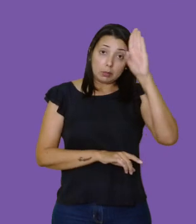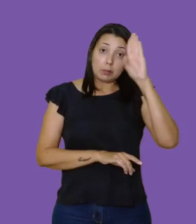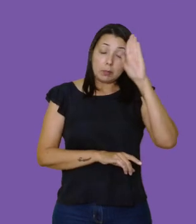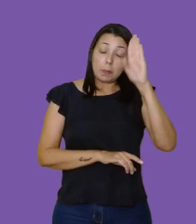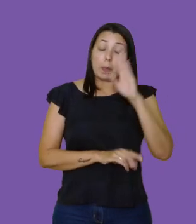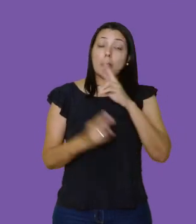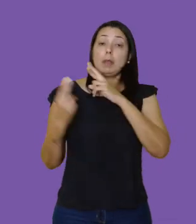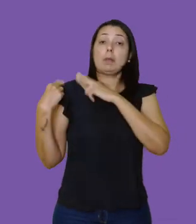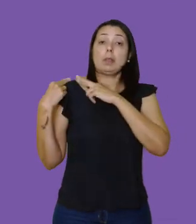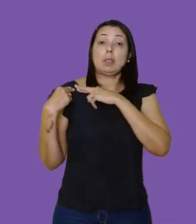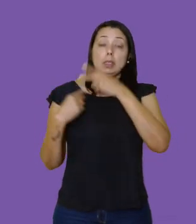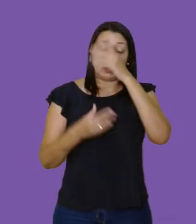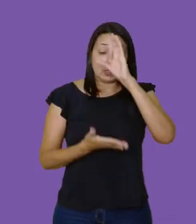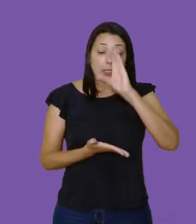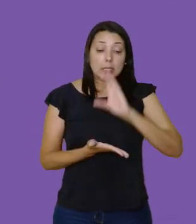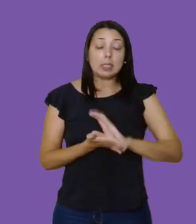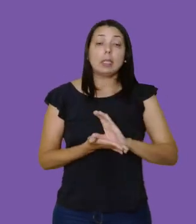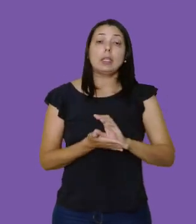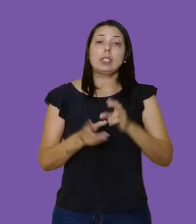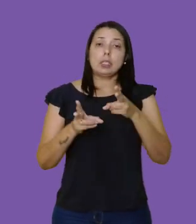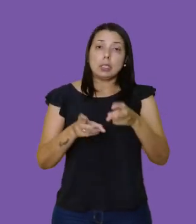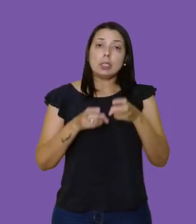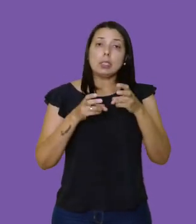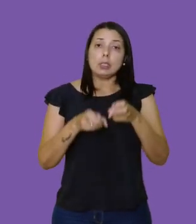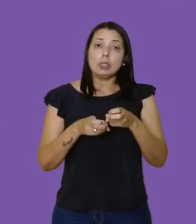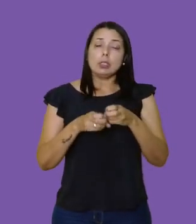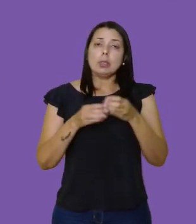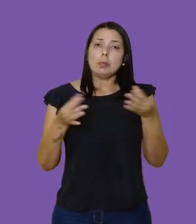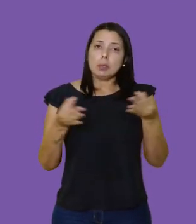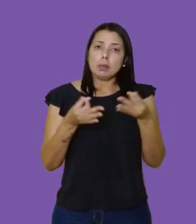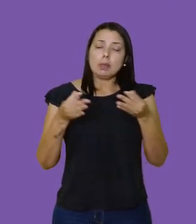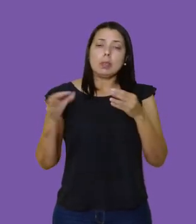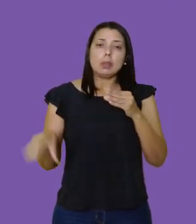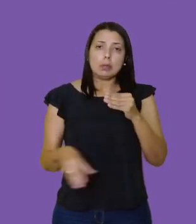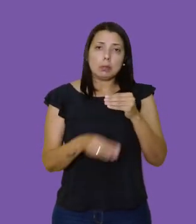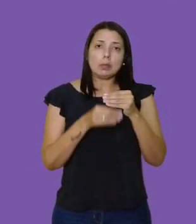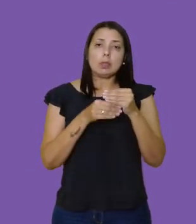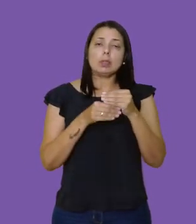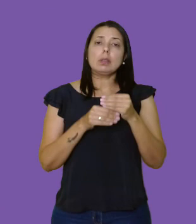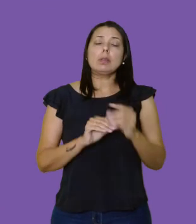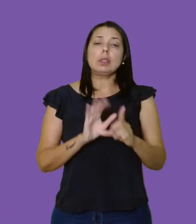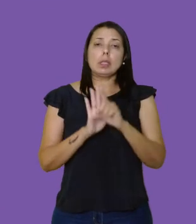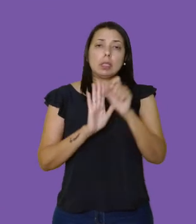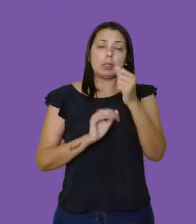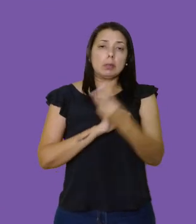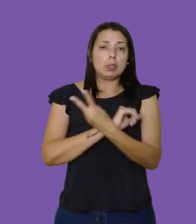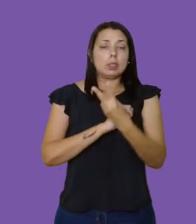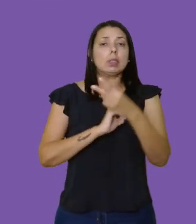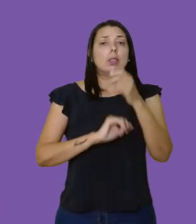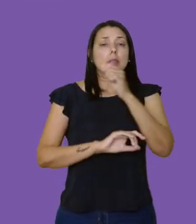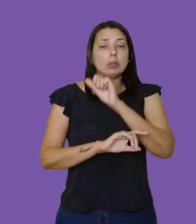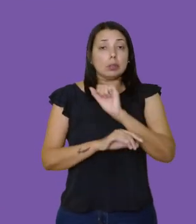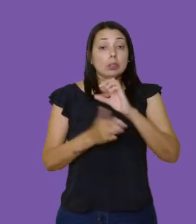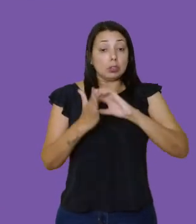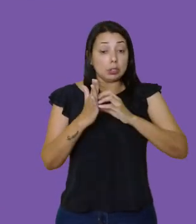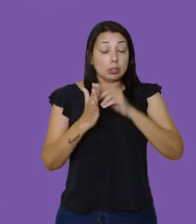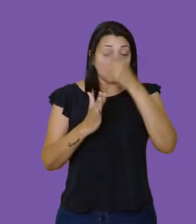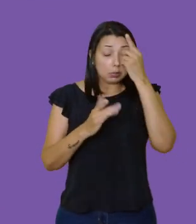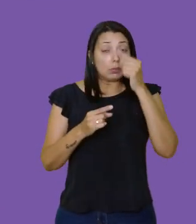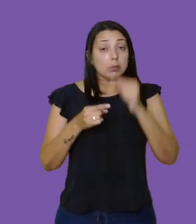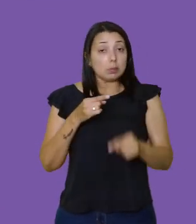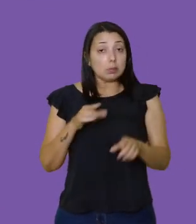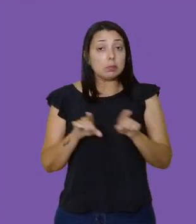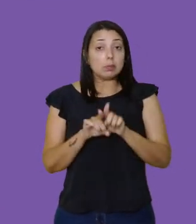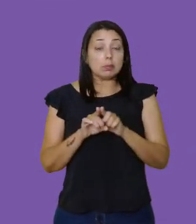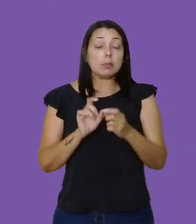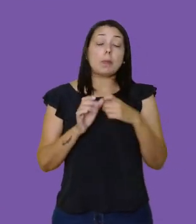o dever de cidadão e de cidadã de cobrar a plena implementação da Lei Geral de Proteção de Dados e as sanções para quem violar isso,